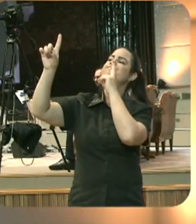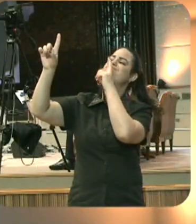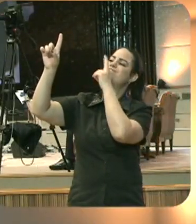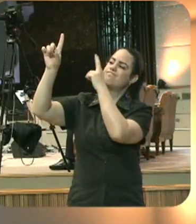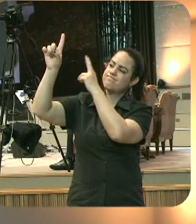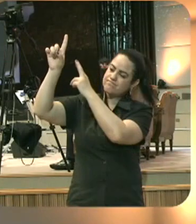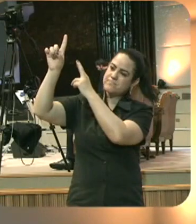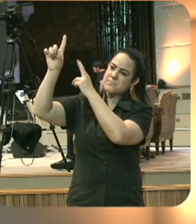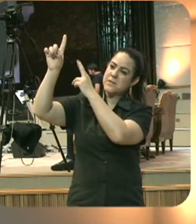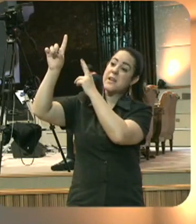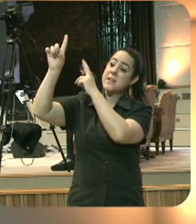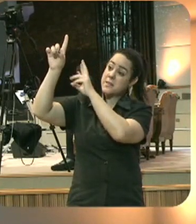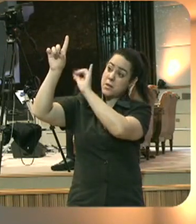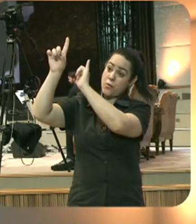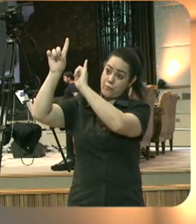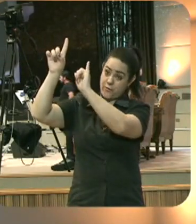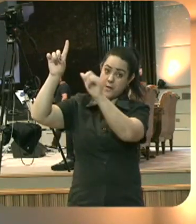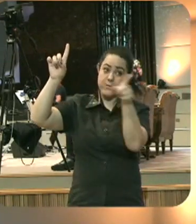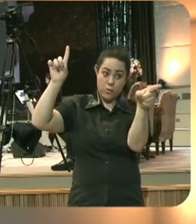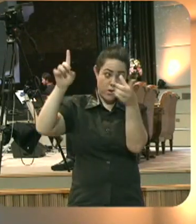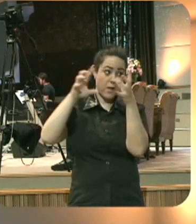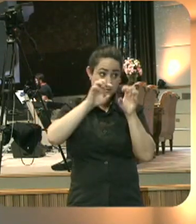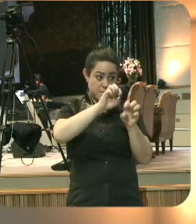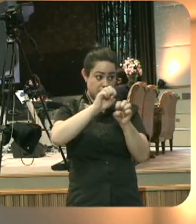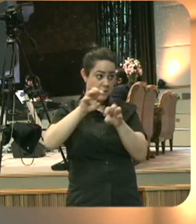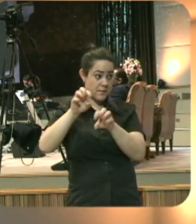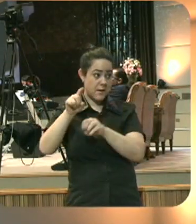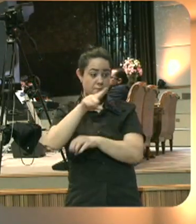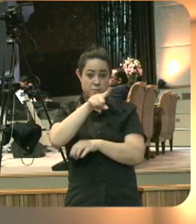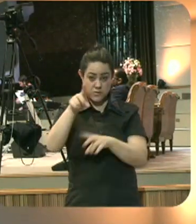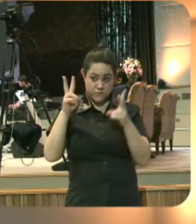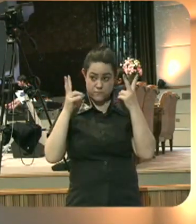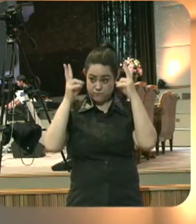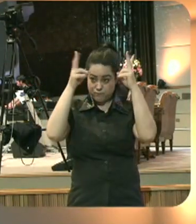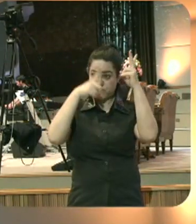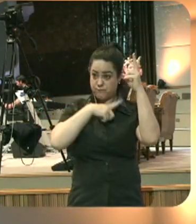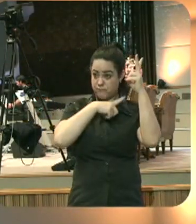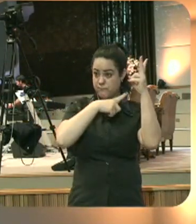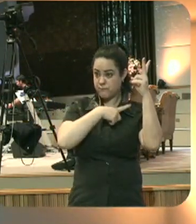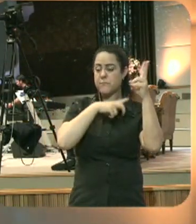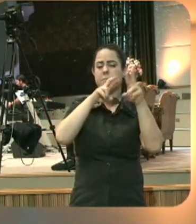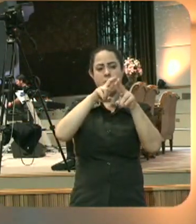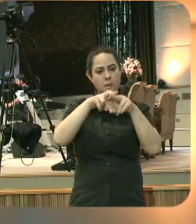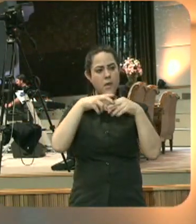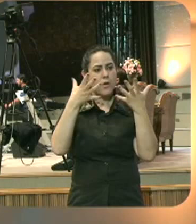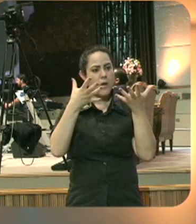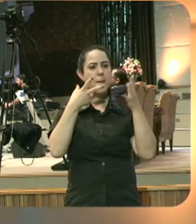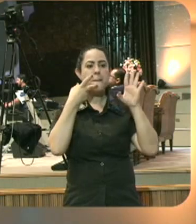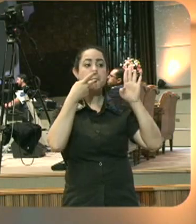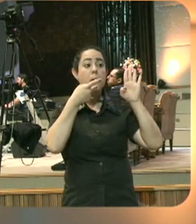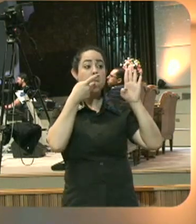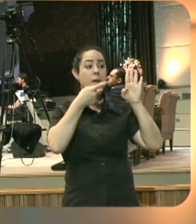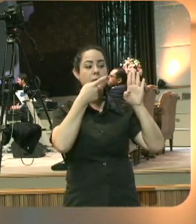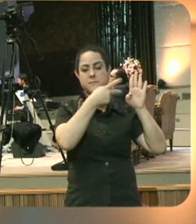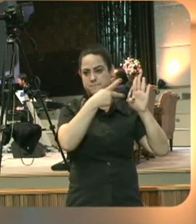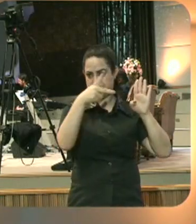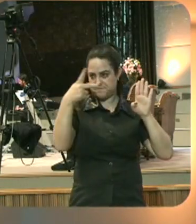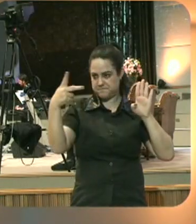O Senhor está falando: olha, filho, eu quero te ensinar a ser vitorioso, por isso eu quero te dar